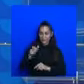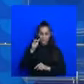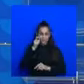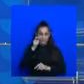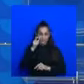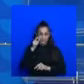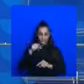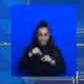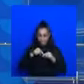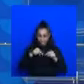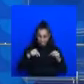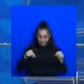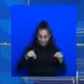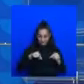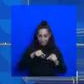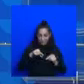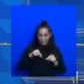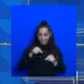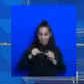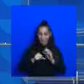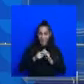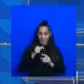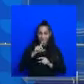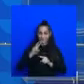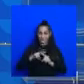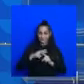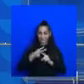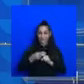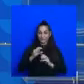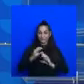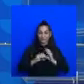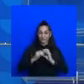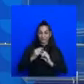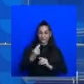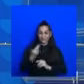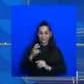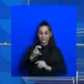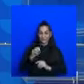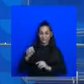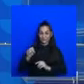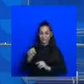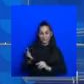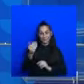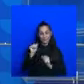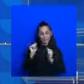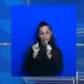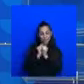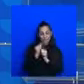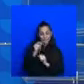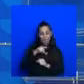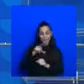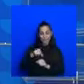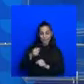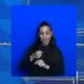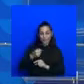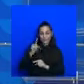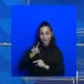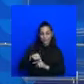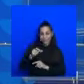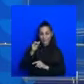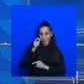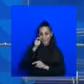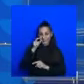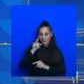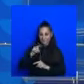Vamos confirmar os números sorteados no primeiro sorteio da dupla cena, concurso 2.500. Confira comigo, as dezenas sorteadas